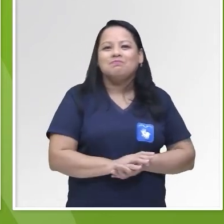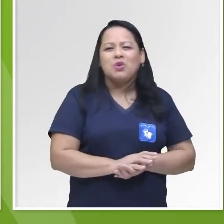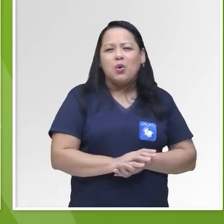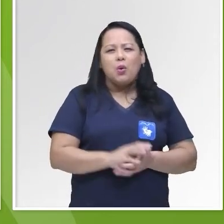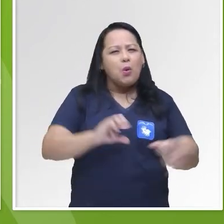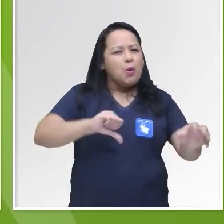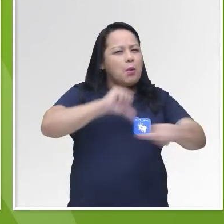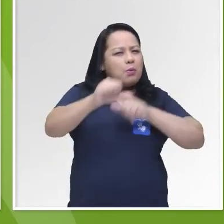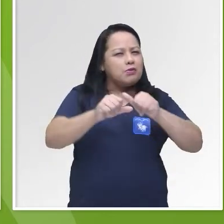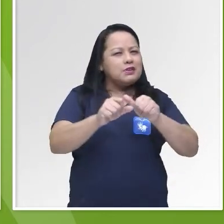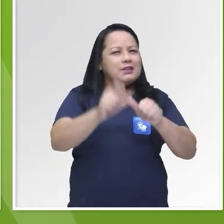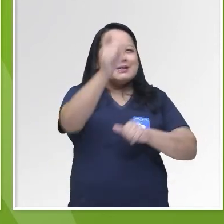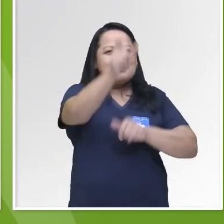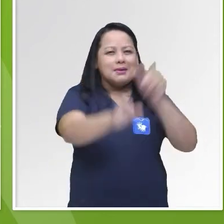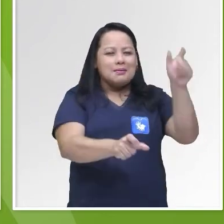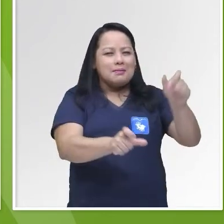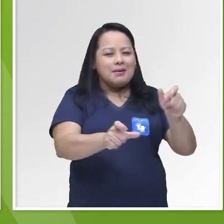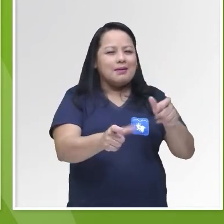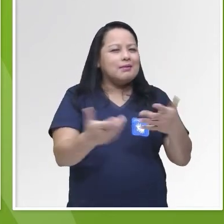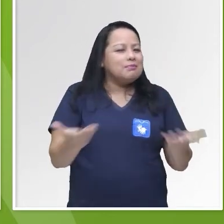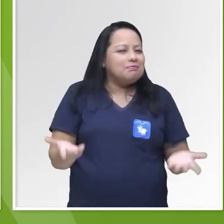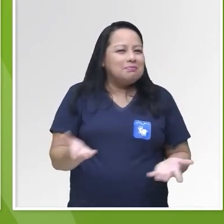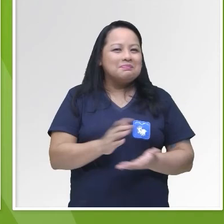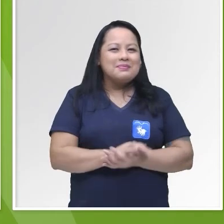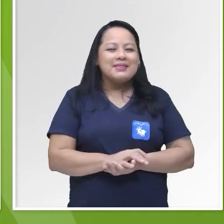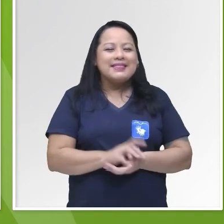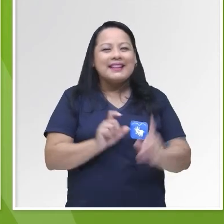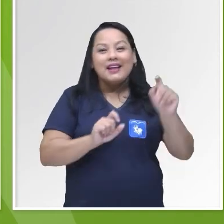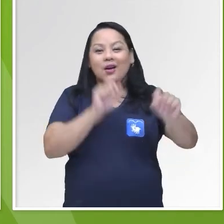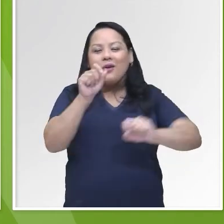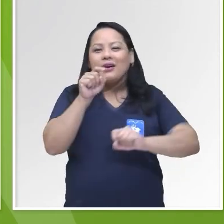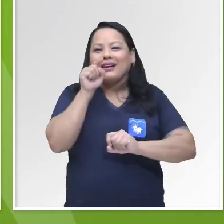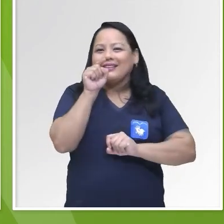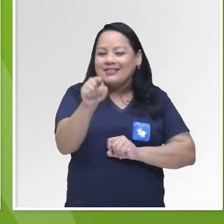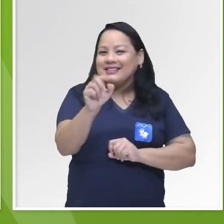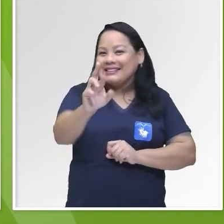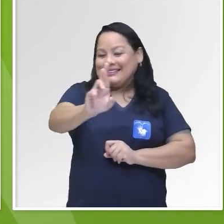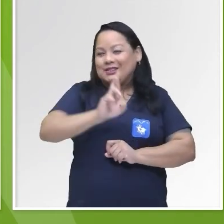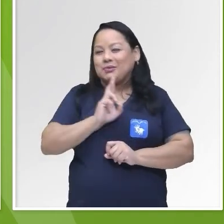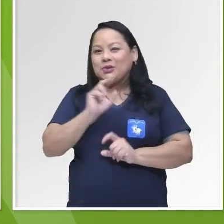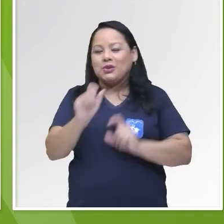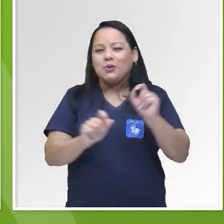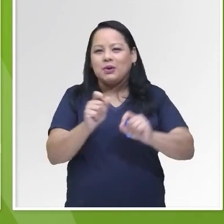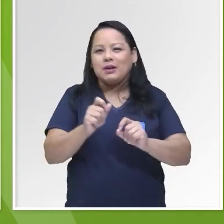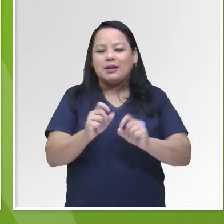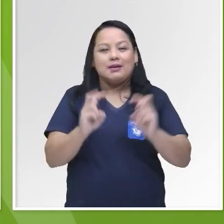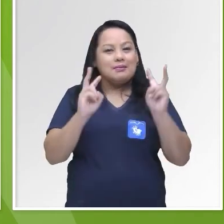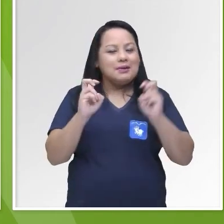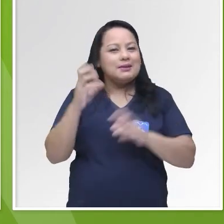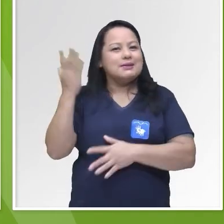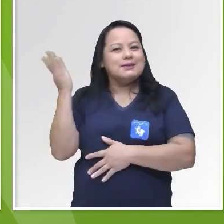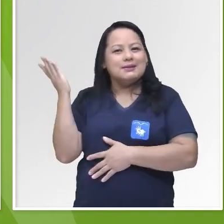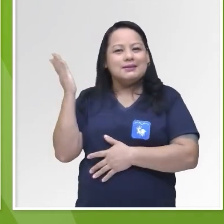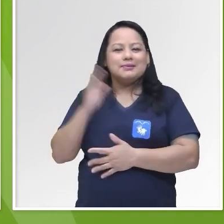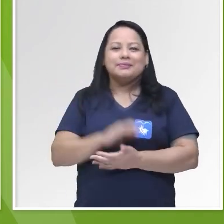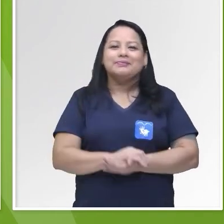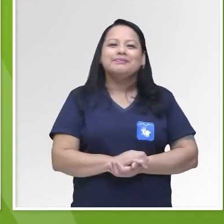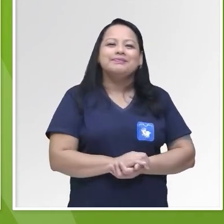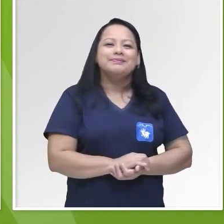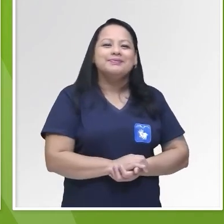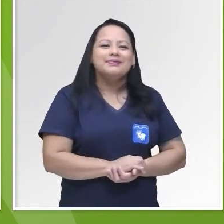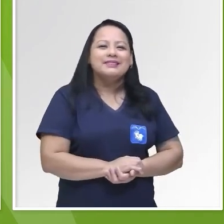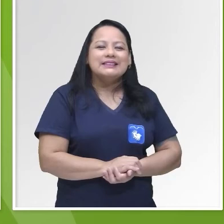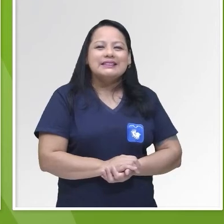mudança de pares aí, houve uma troca de pares. O que vocês me respondem em relação a isso? Tá? Eu